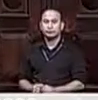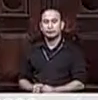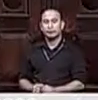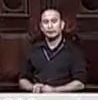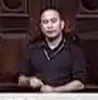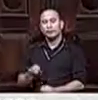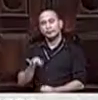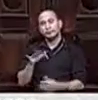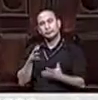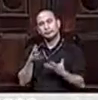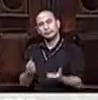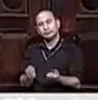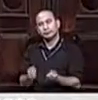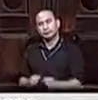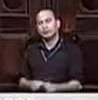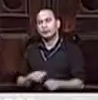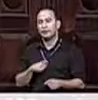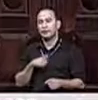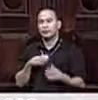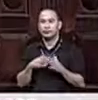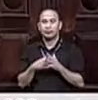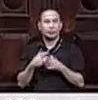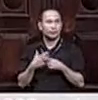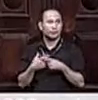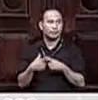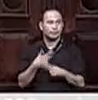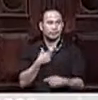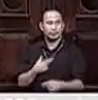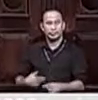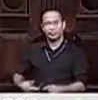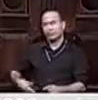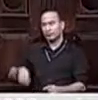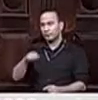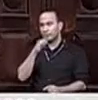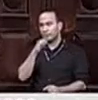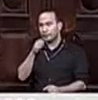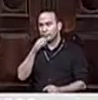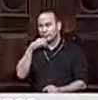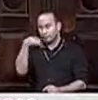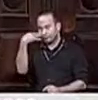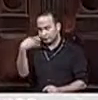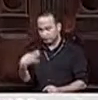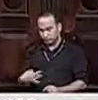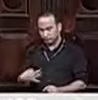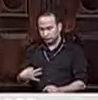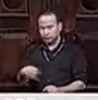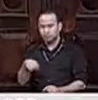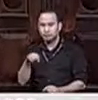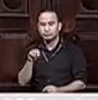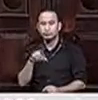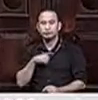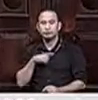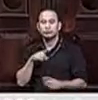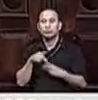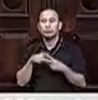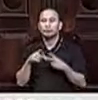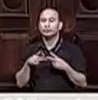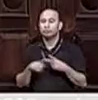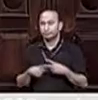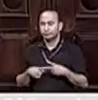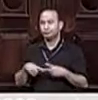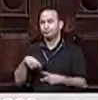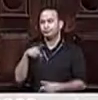bastante relevante, até porque o presidente, na entrevista, afirmou que tinha 2 soluções para o